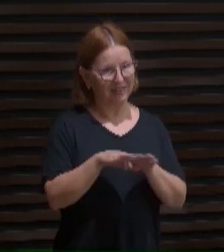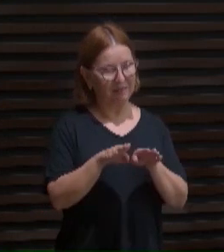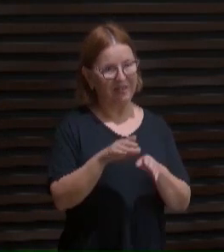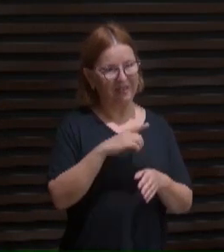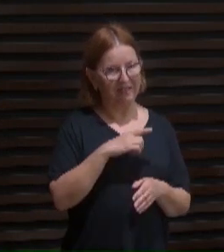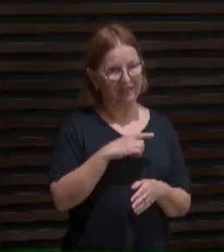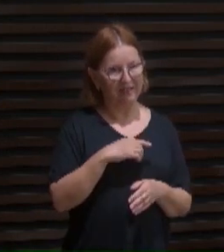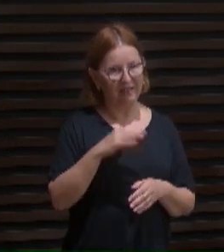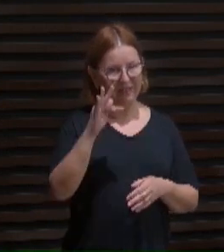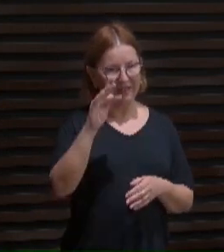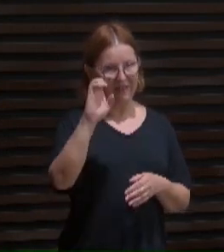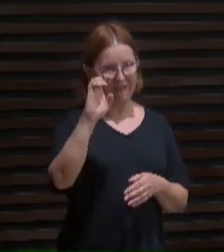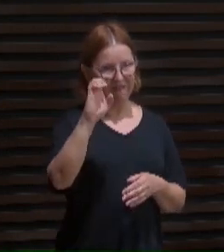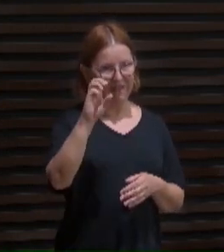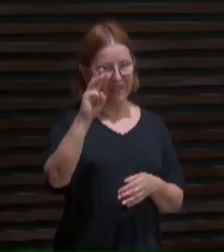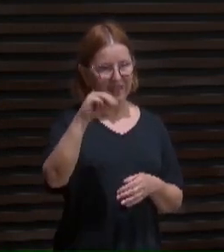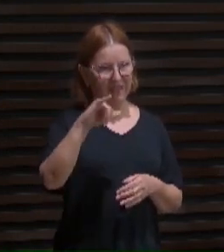que é